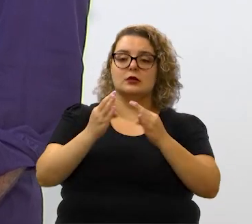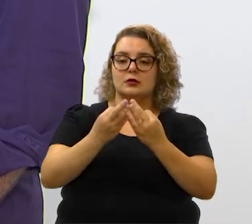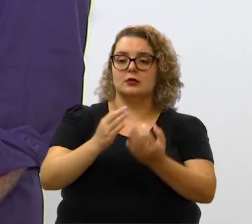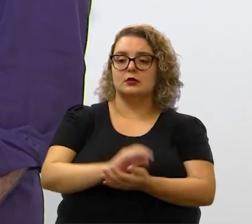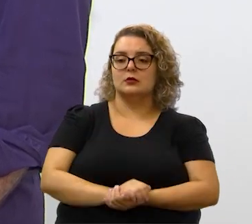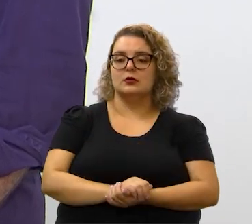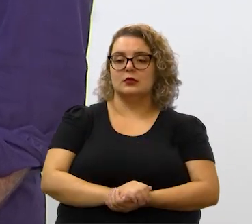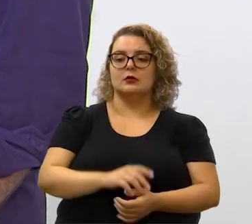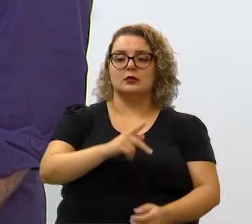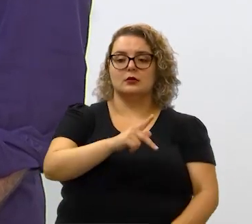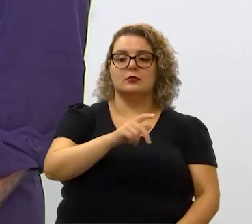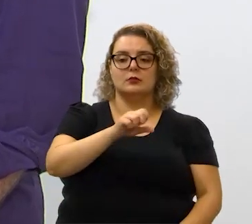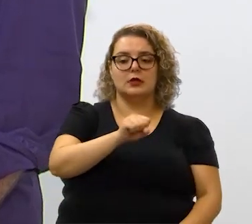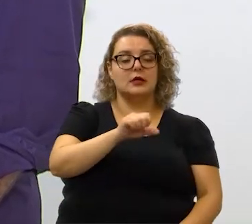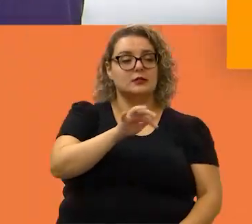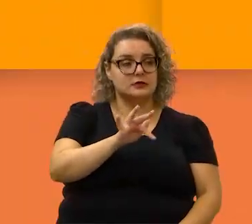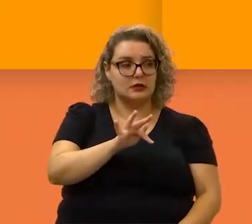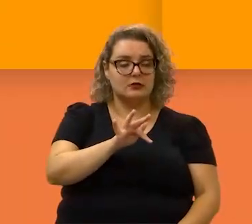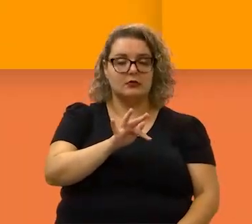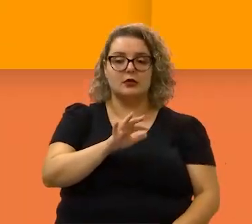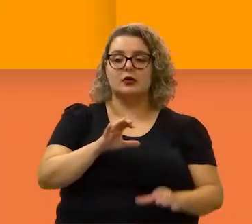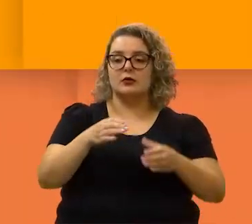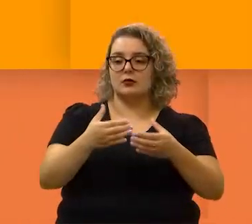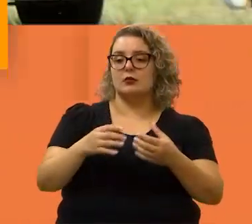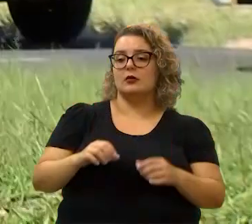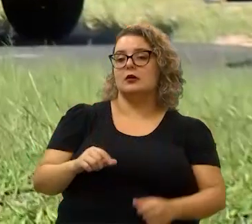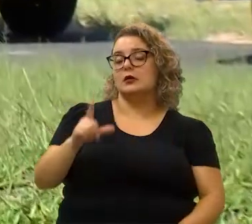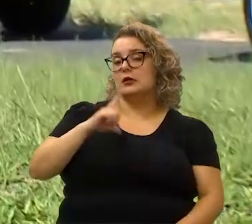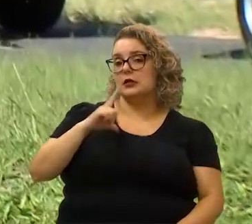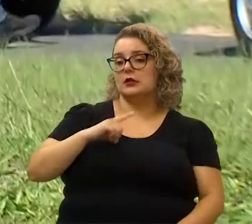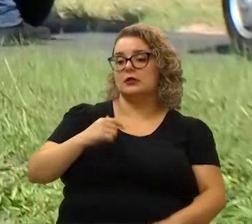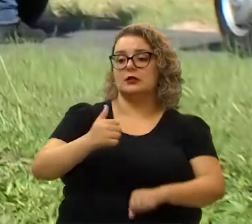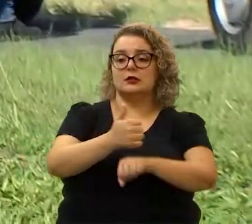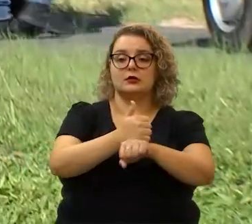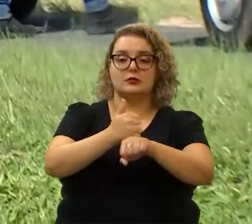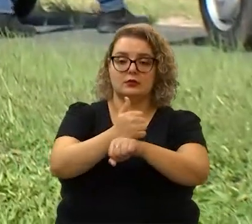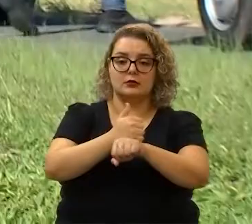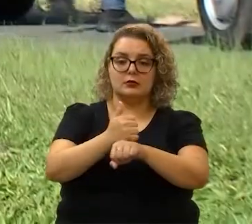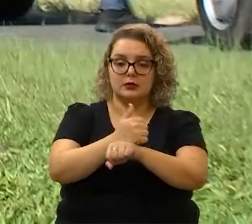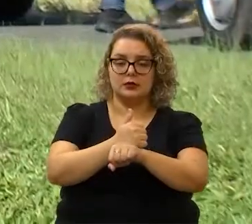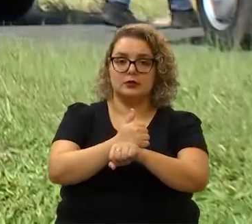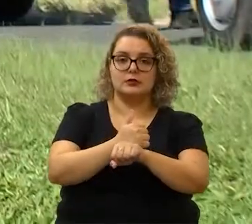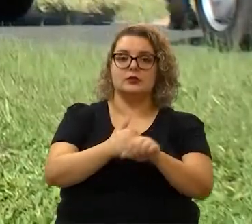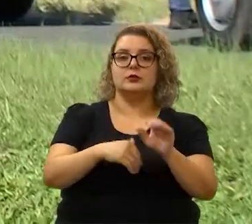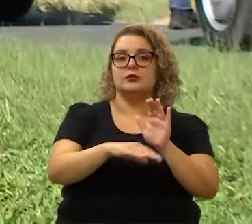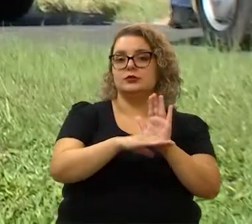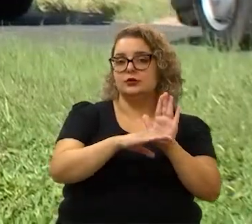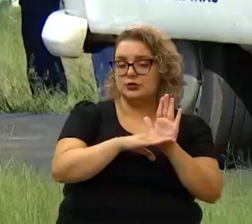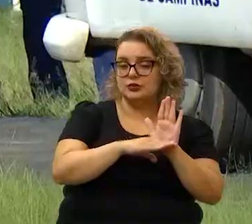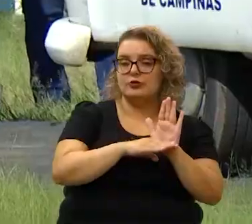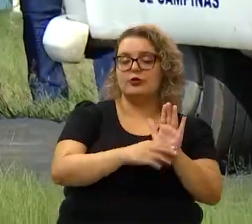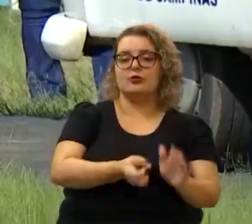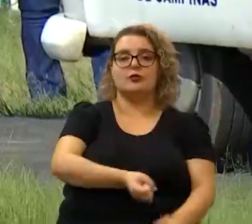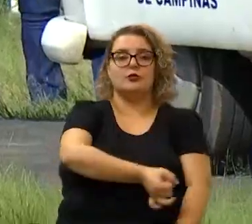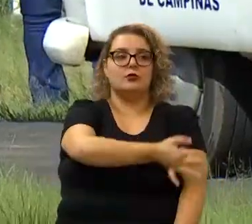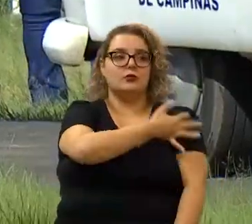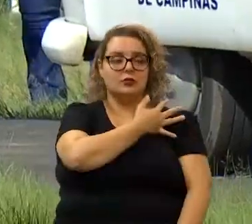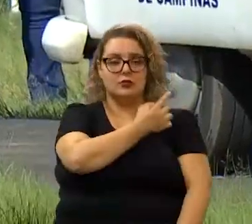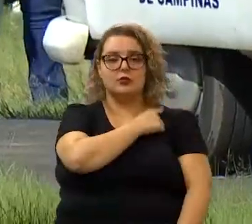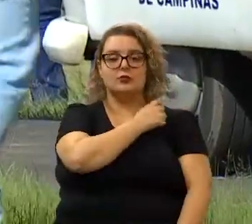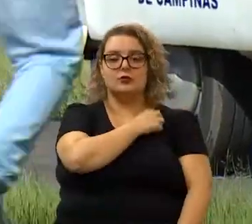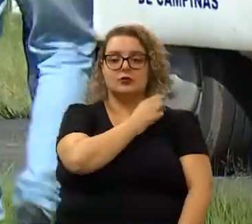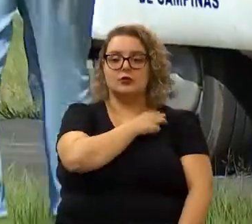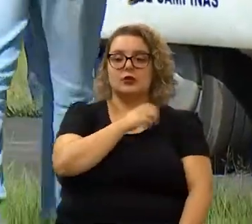né? A equipe do PSF. A equipe hoje ela é formada por profissionais de nível médio, que somos